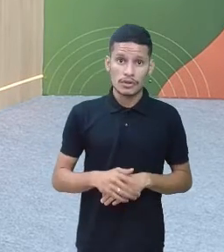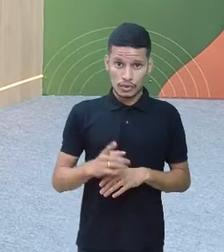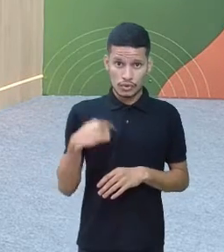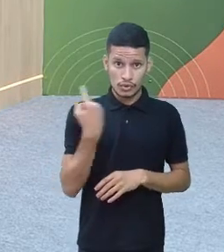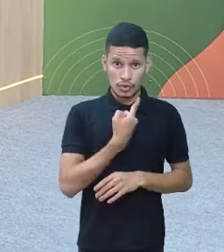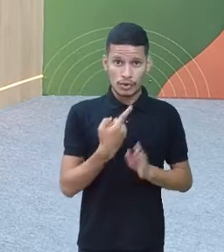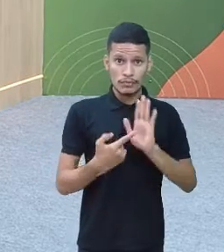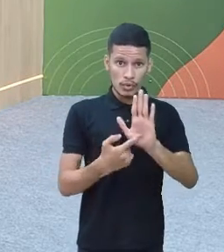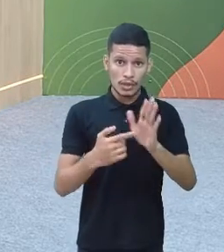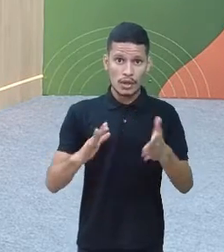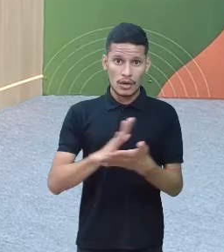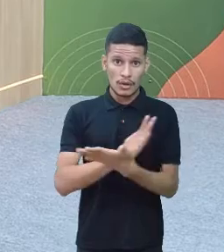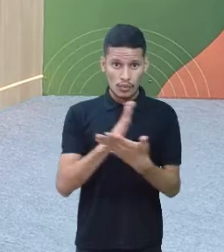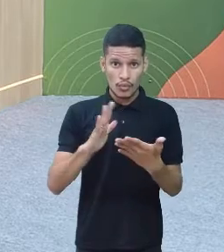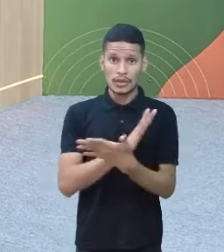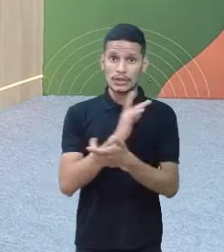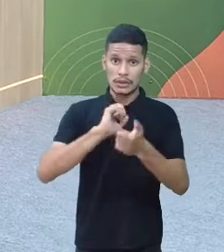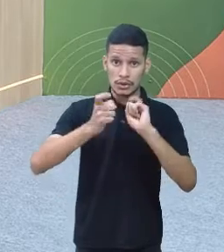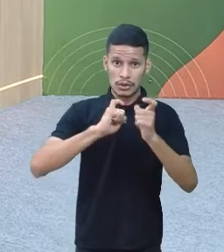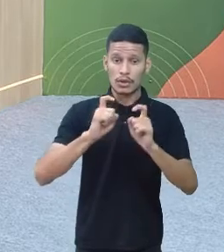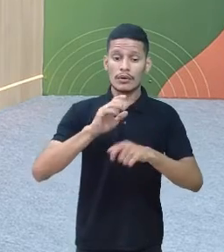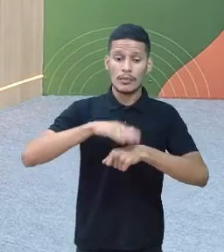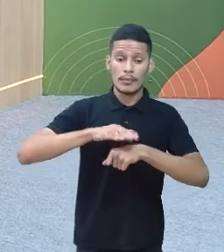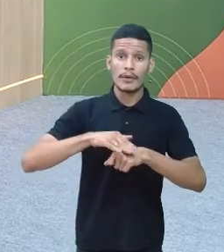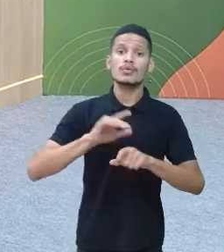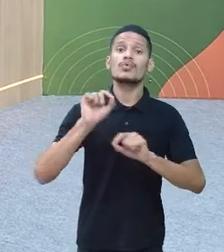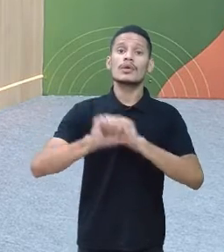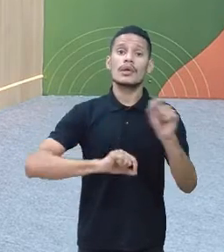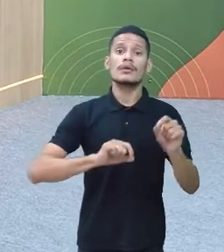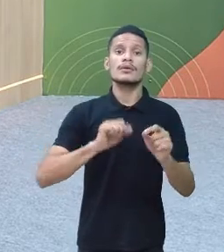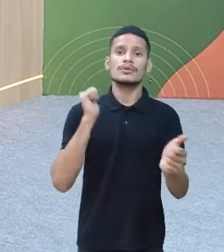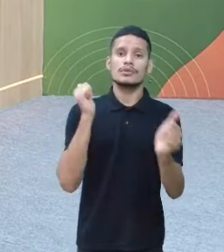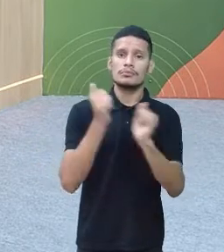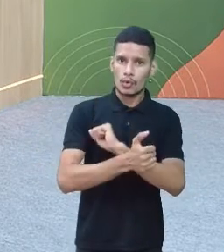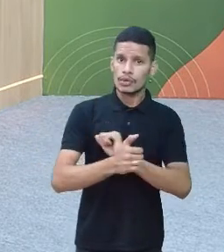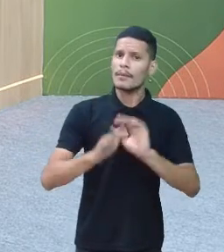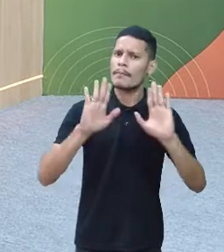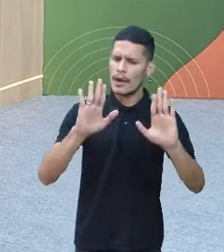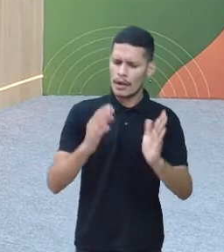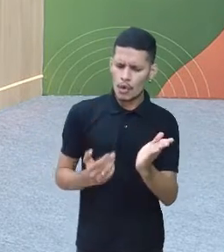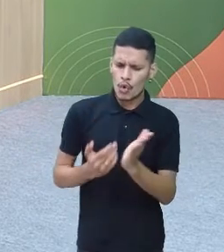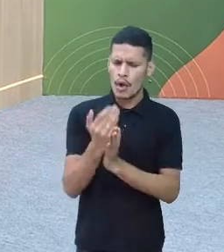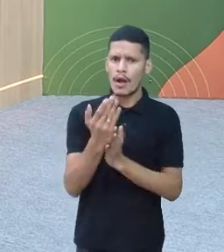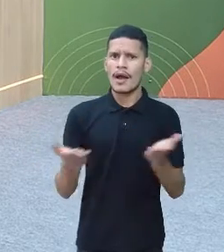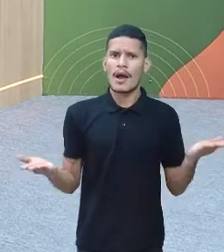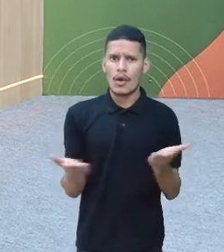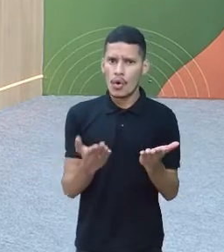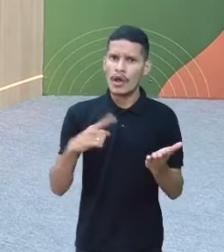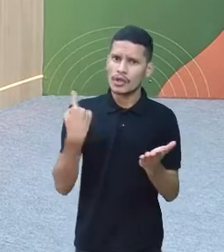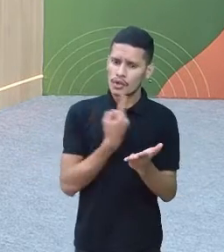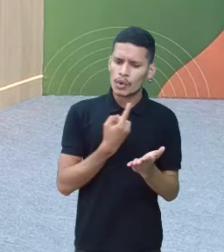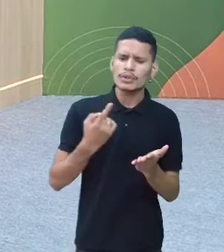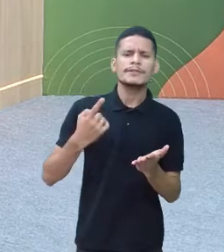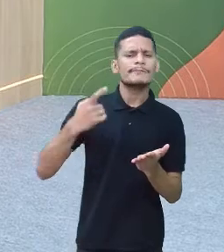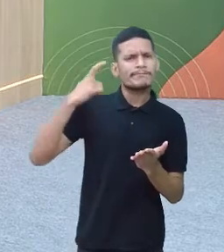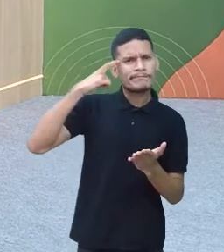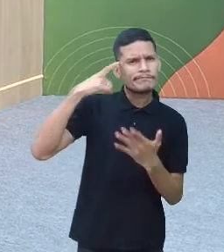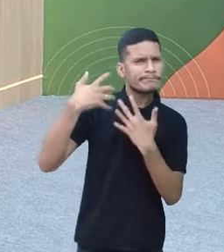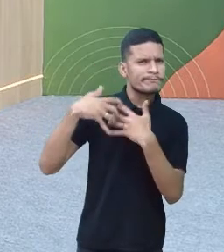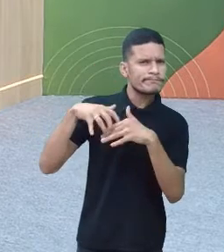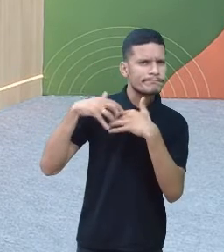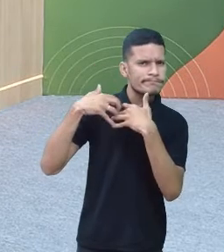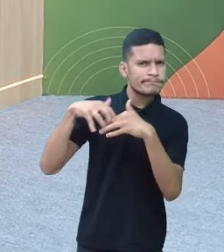algumas discussões quando a gente vai na unidade de esportes, né? Mas já para a gente começar a aguçar essa discussão, tipo,